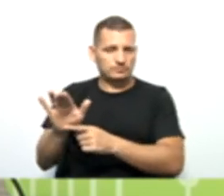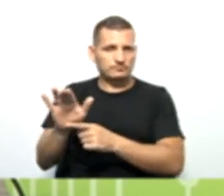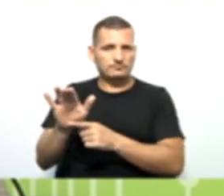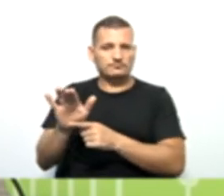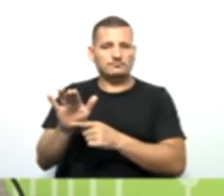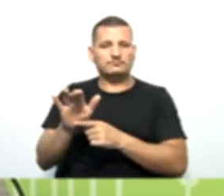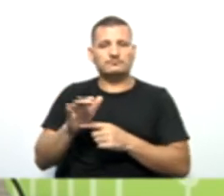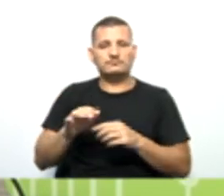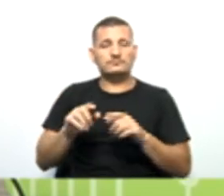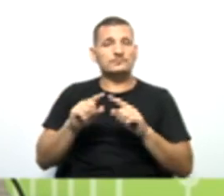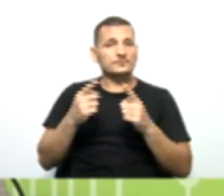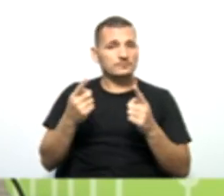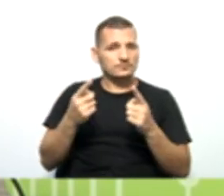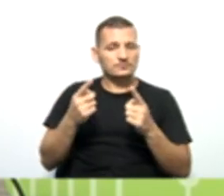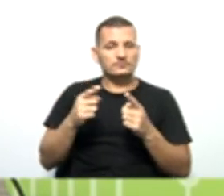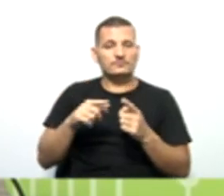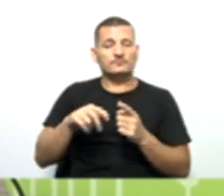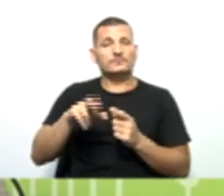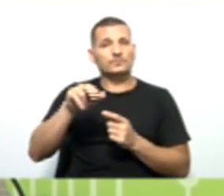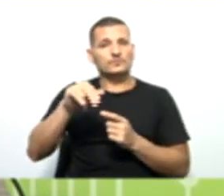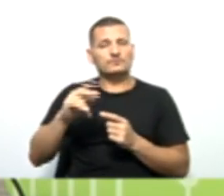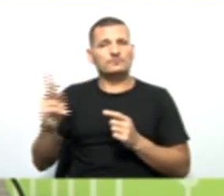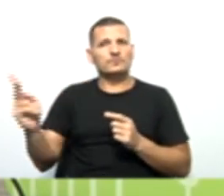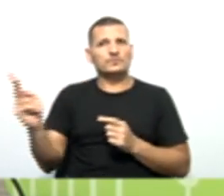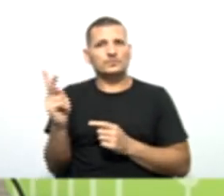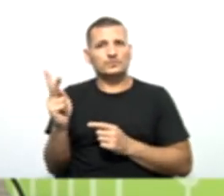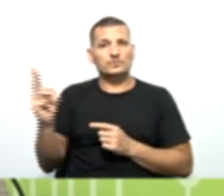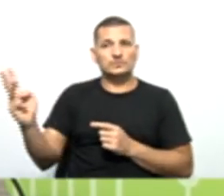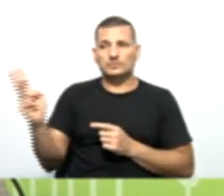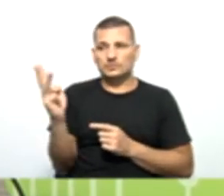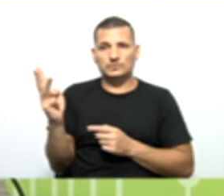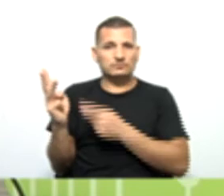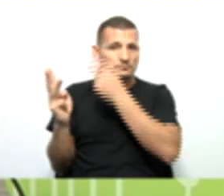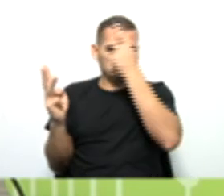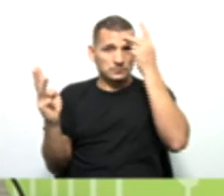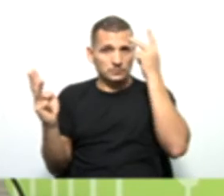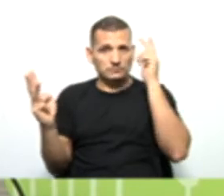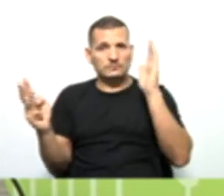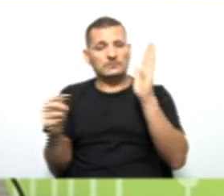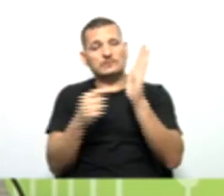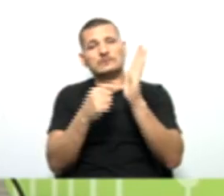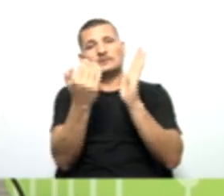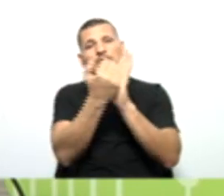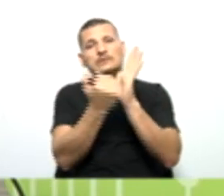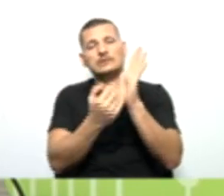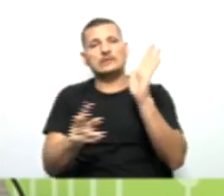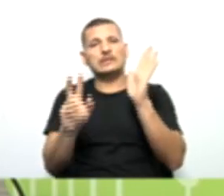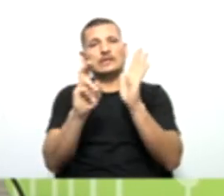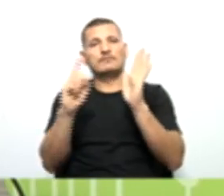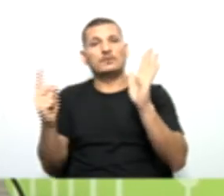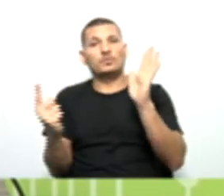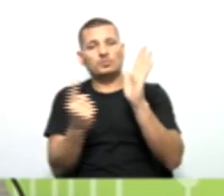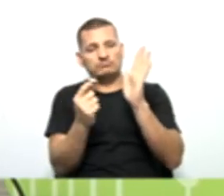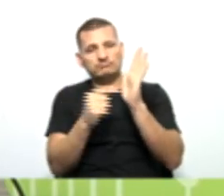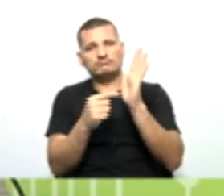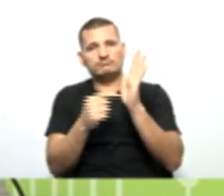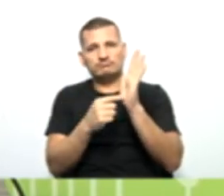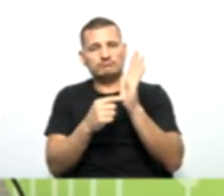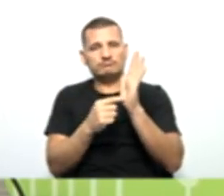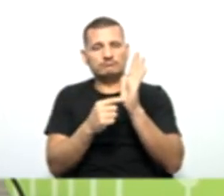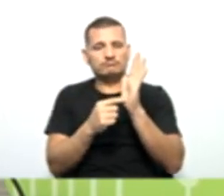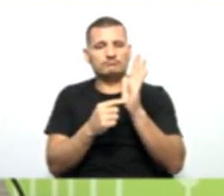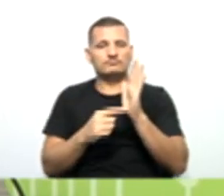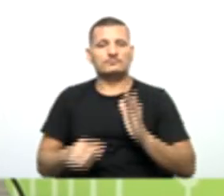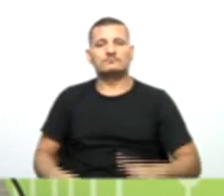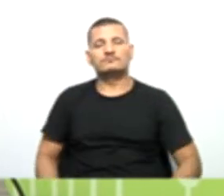atividade. Mas nunca deixe 2, 3, 4 responsáveis, porque aí nenhum vai se sentir responsável realmente